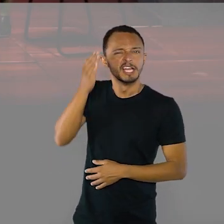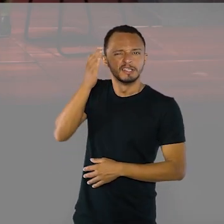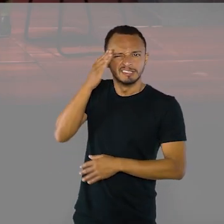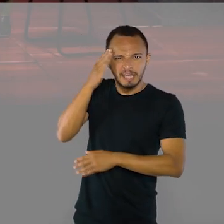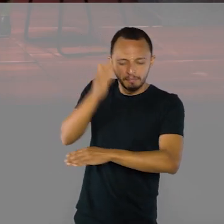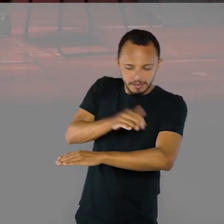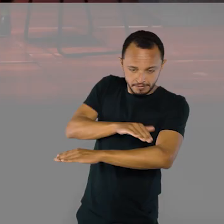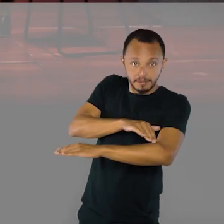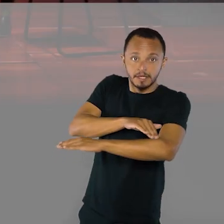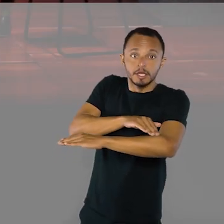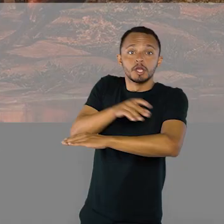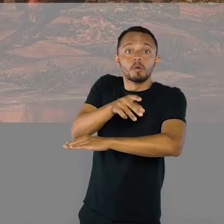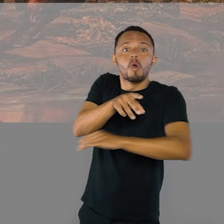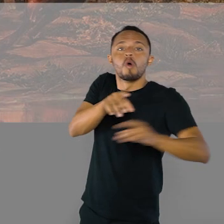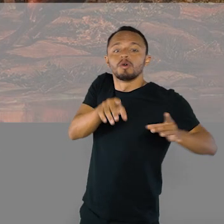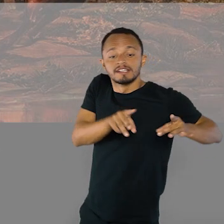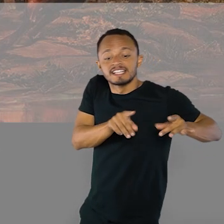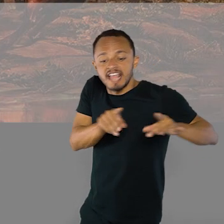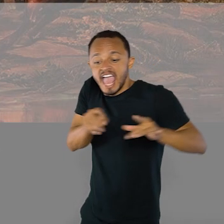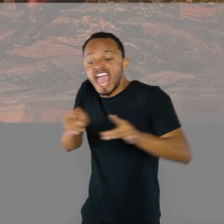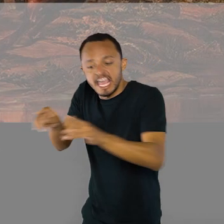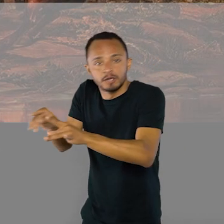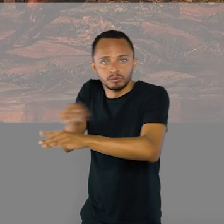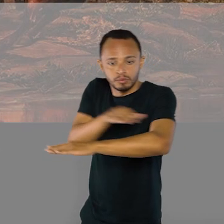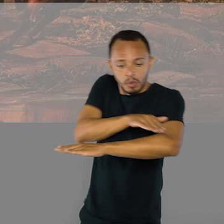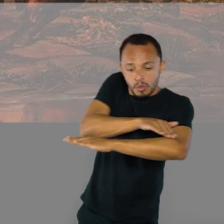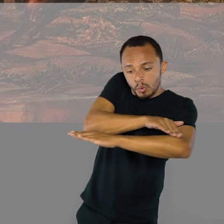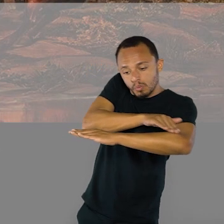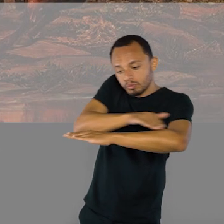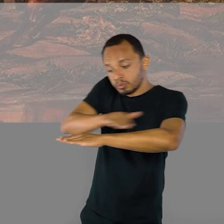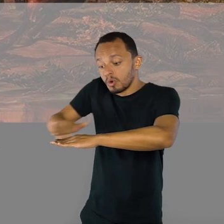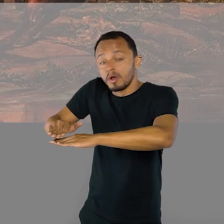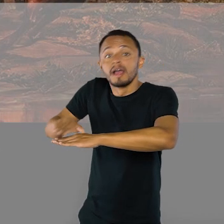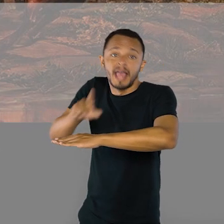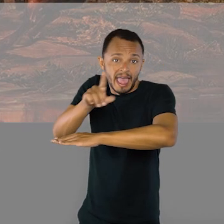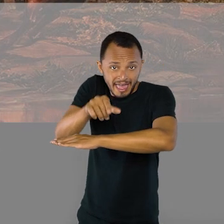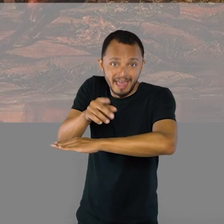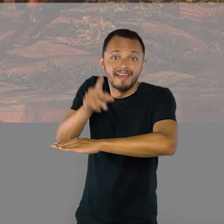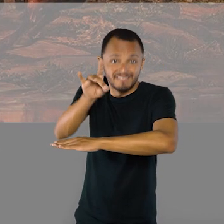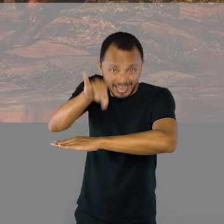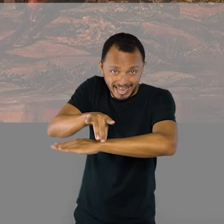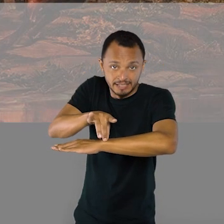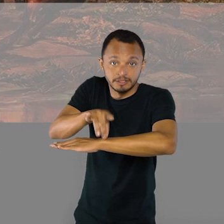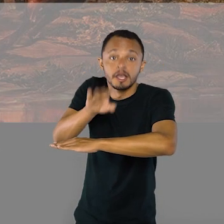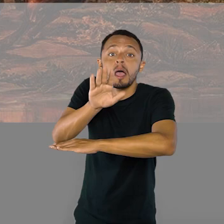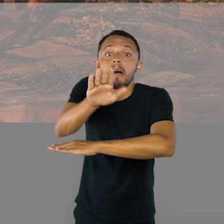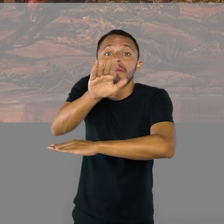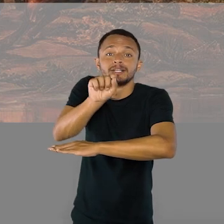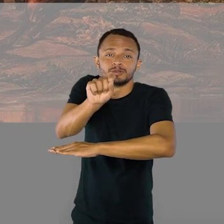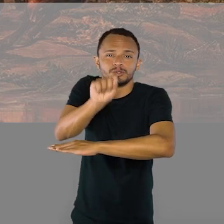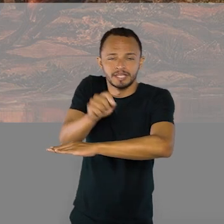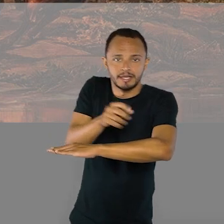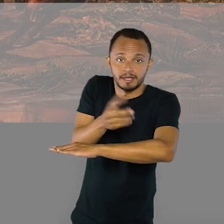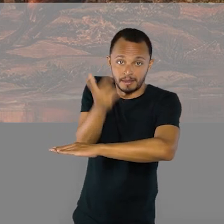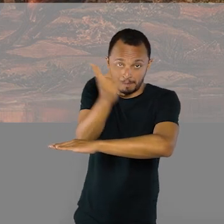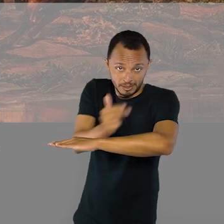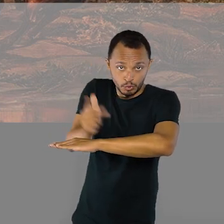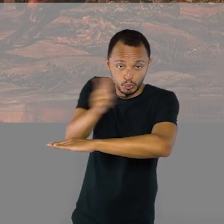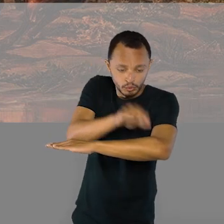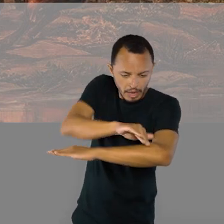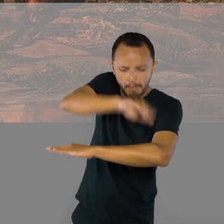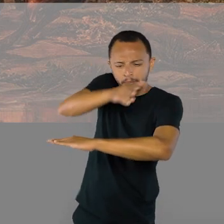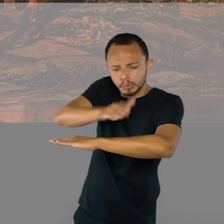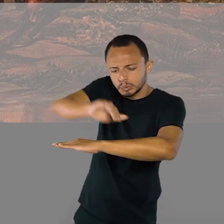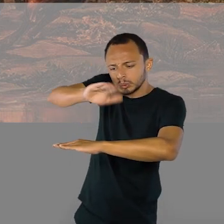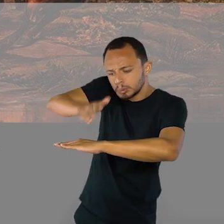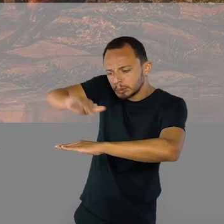terreno plano, porque eu queria destacar a figura de D. Pedro, deixar claro quem tinha a centralidade. Eu também